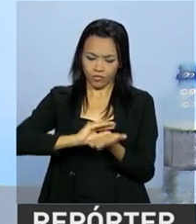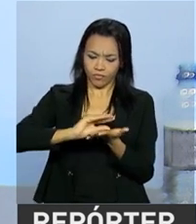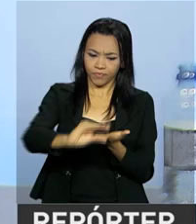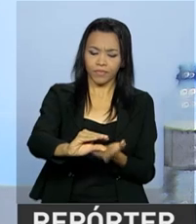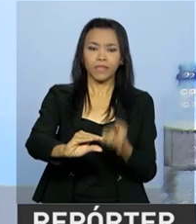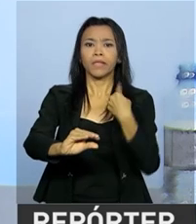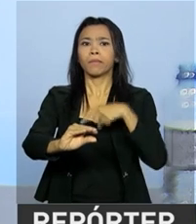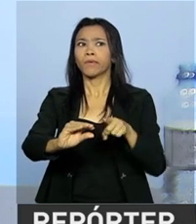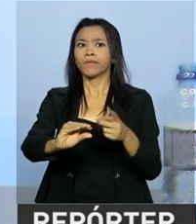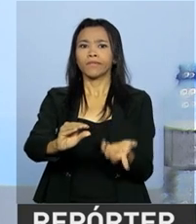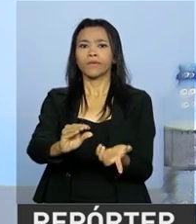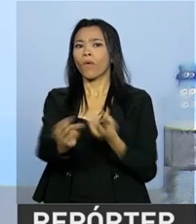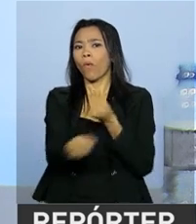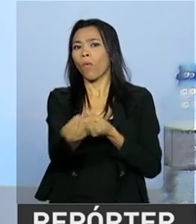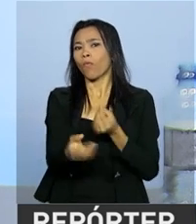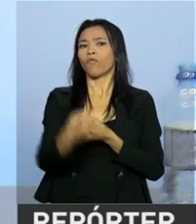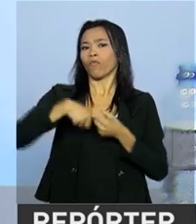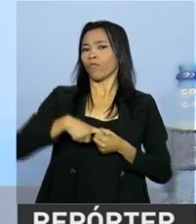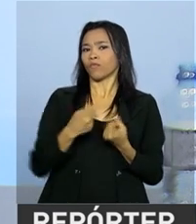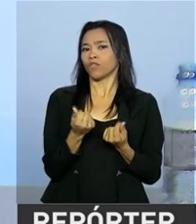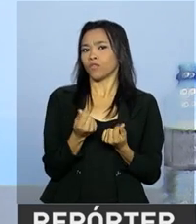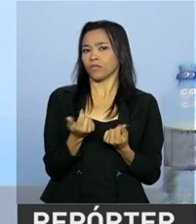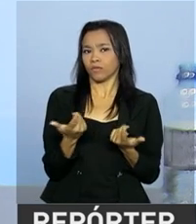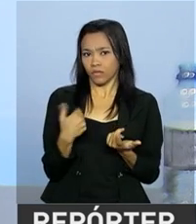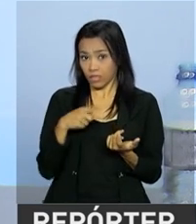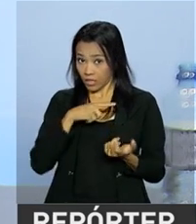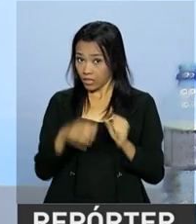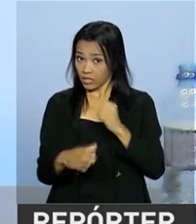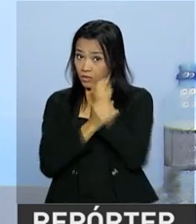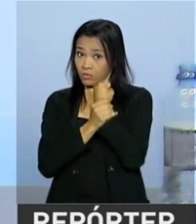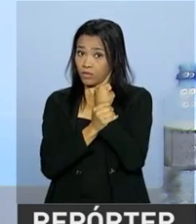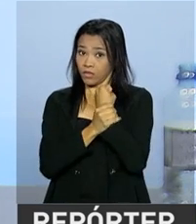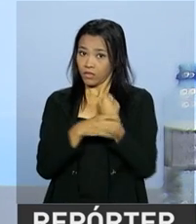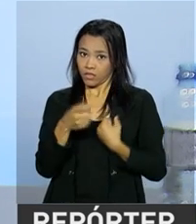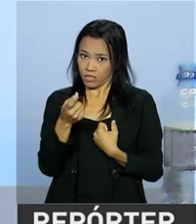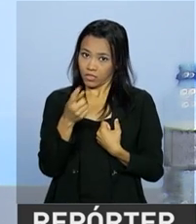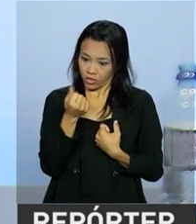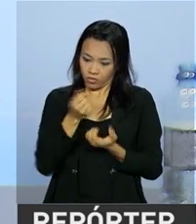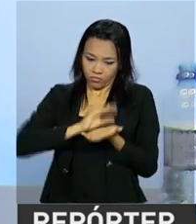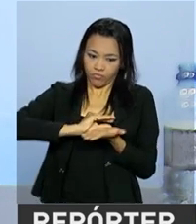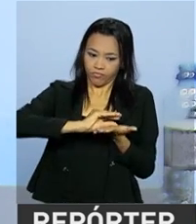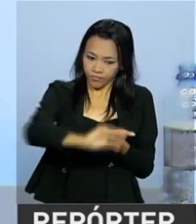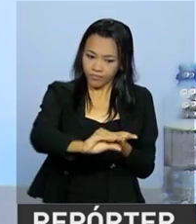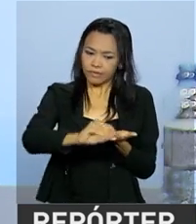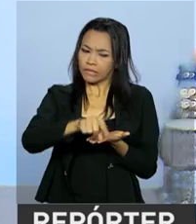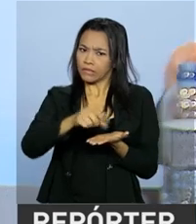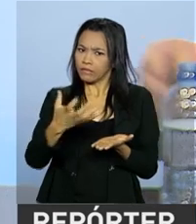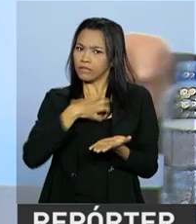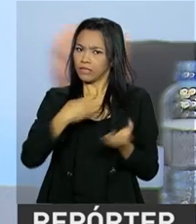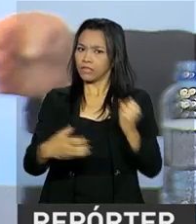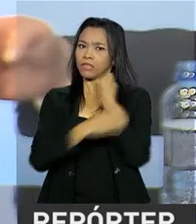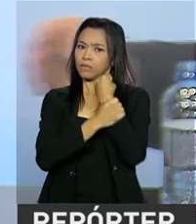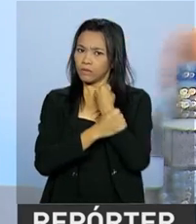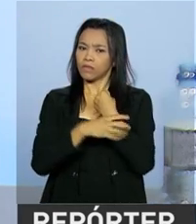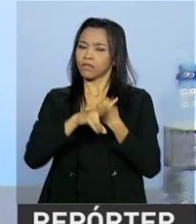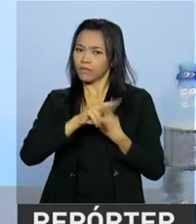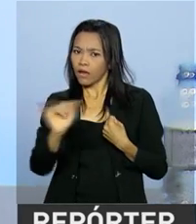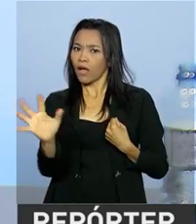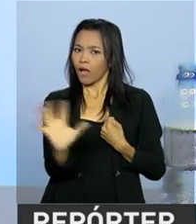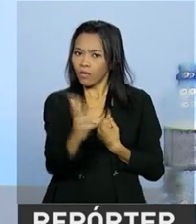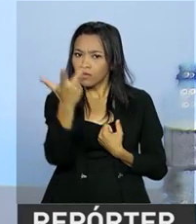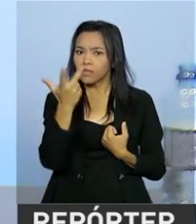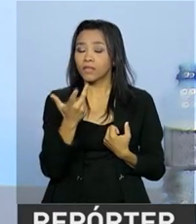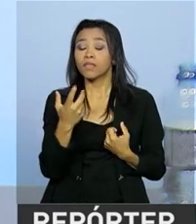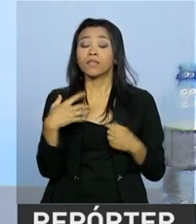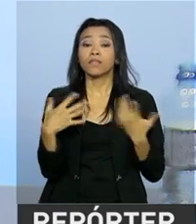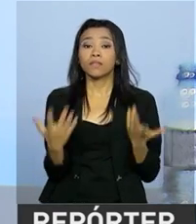este ambiente, que haja certeza, que haja convicção de que as coisas ocorrerão de uma determinada forma. E essa